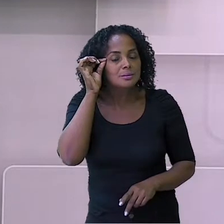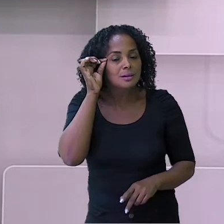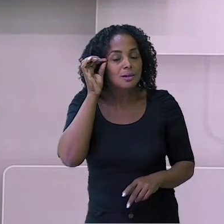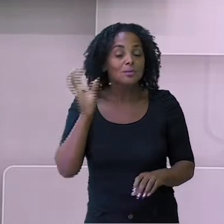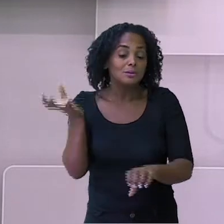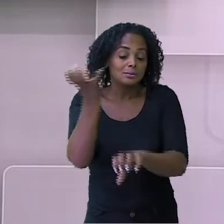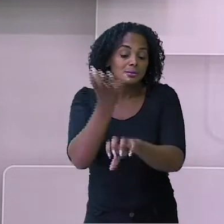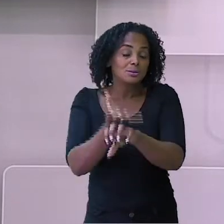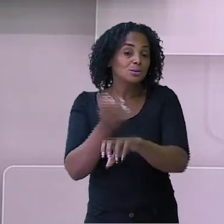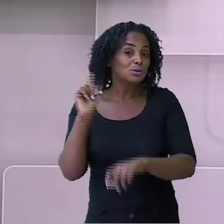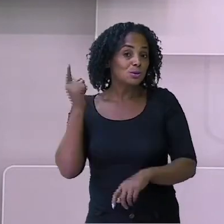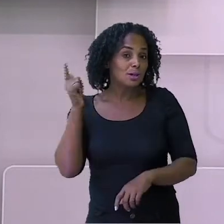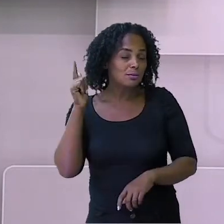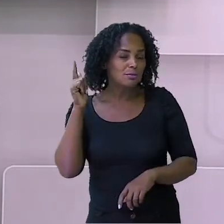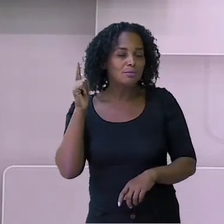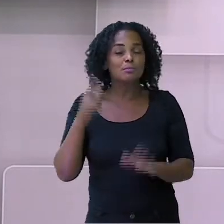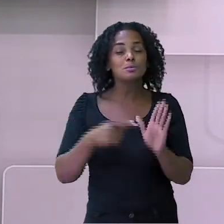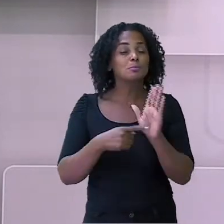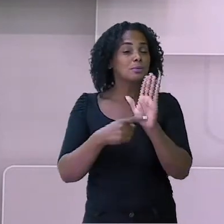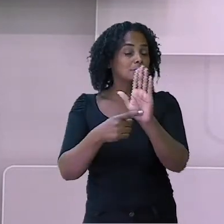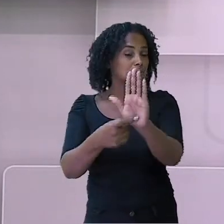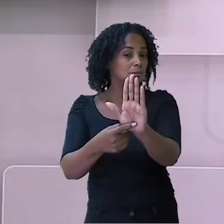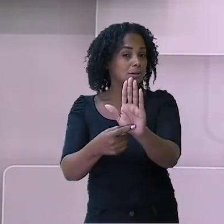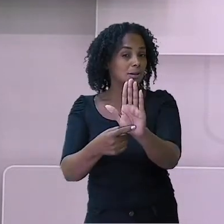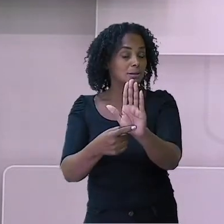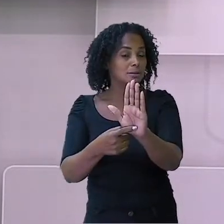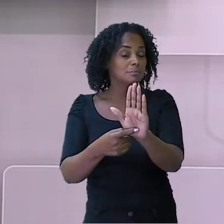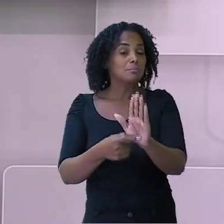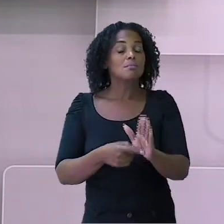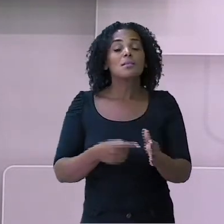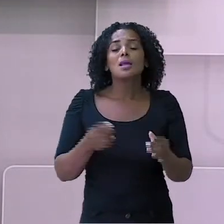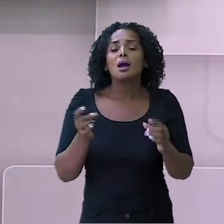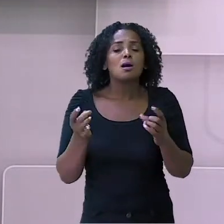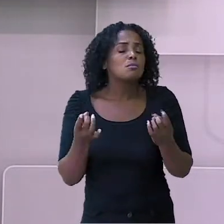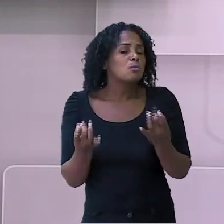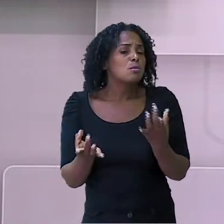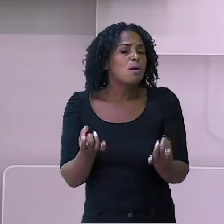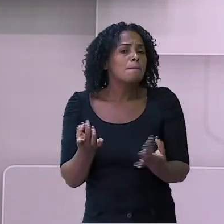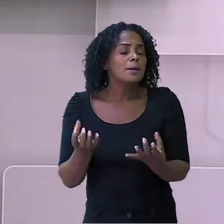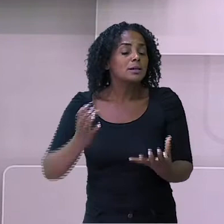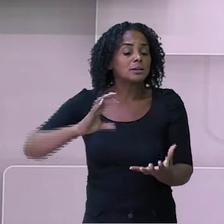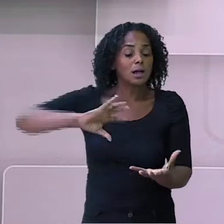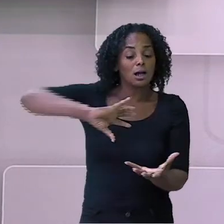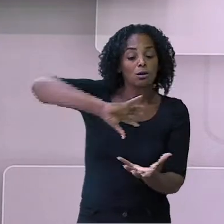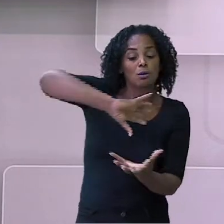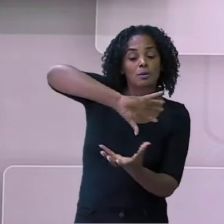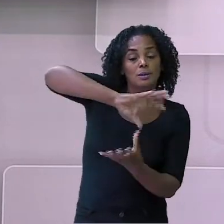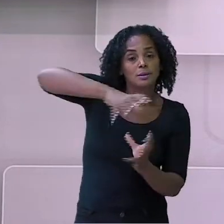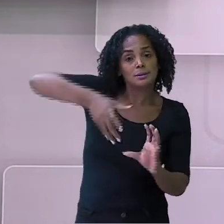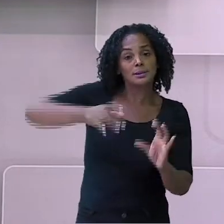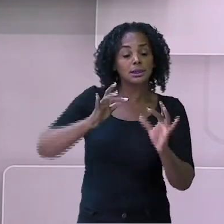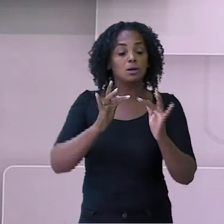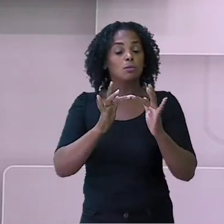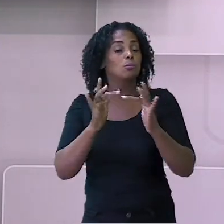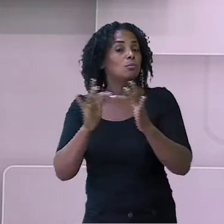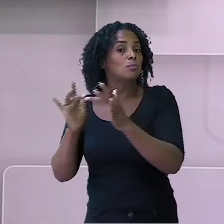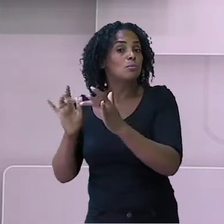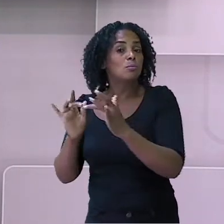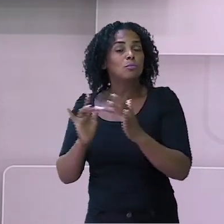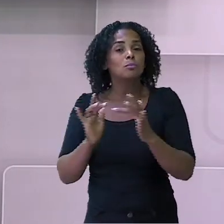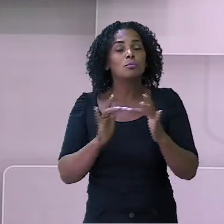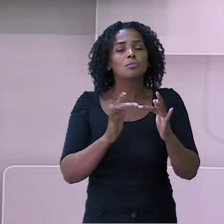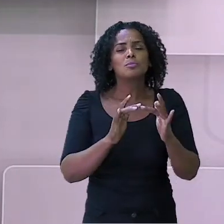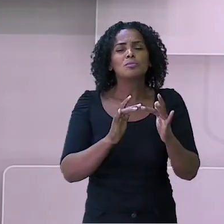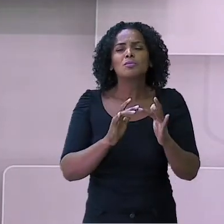de Geografia, iremos falar sobre o comércio e a globalização. Nós vamos retomar aqui lá da aula de